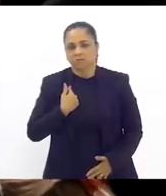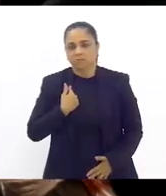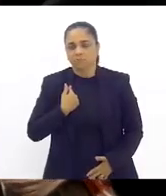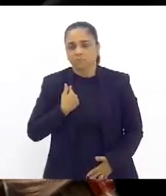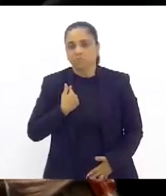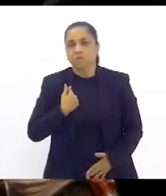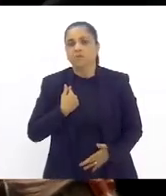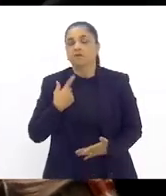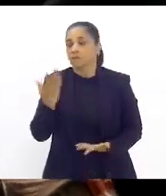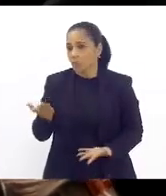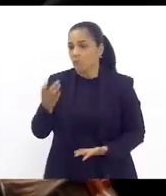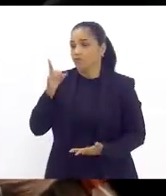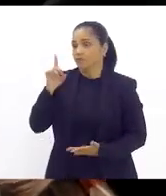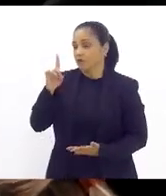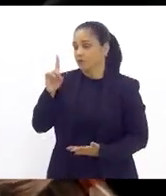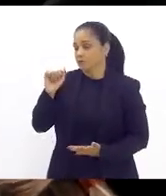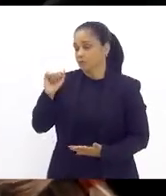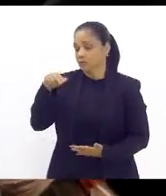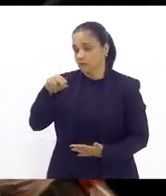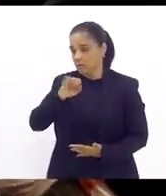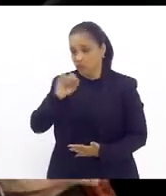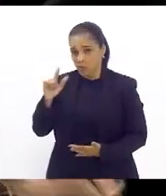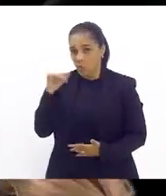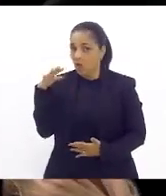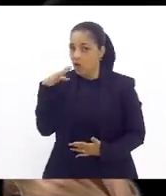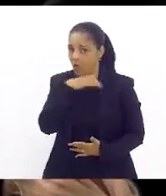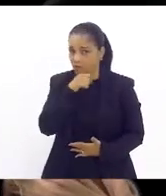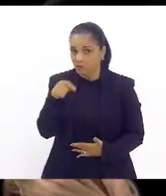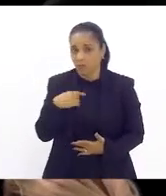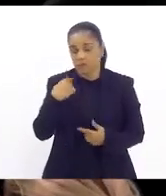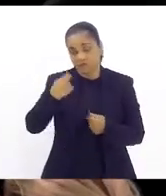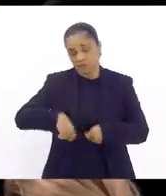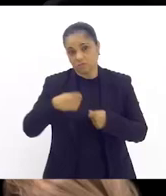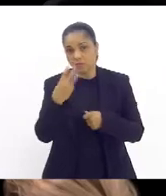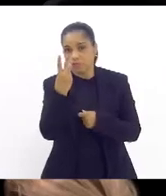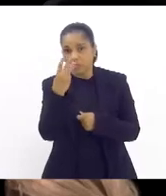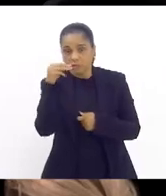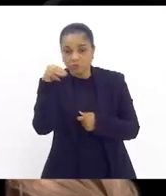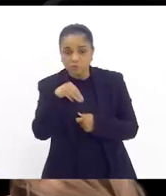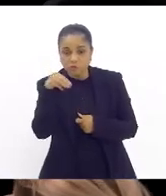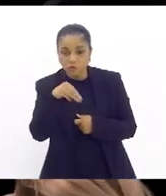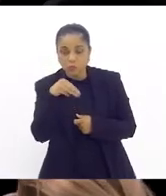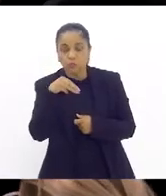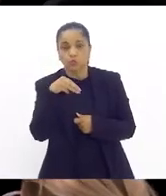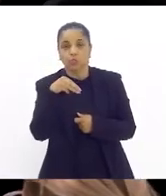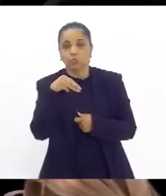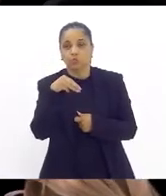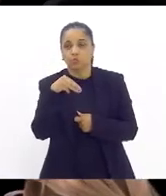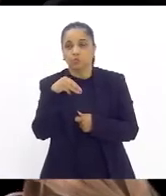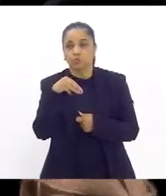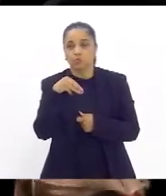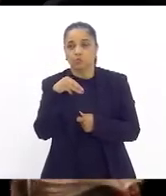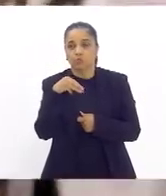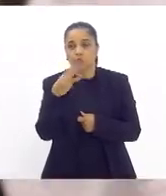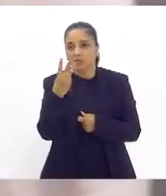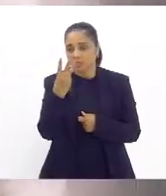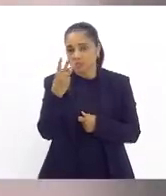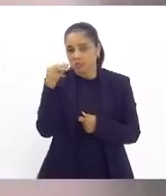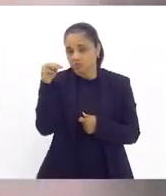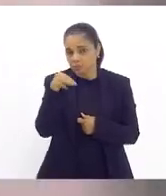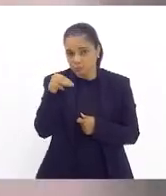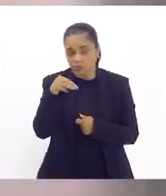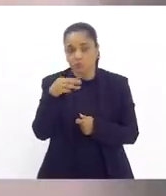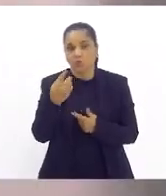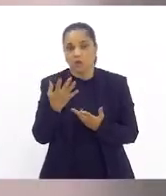Daniel gostaria que fosse mais breve porque eu tenho que abrir três minutos ainda para as demais autoridades só três últimos pontos aqui para